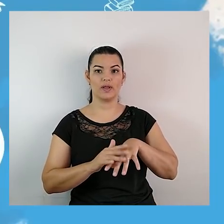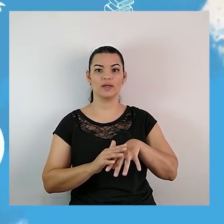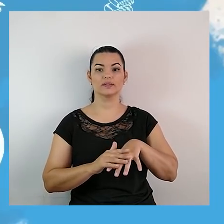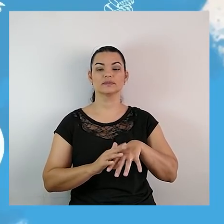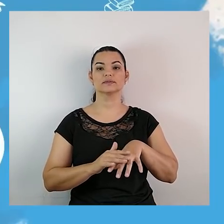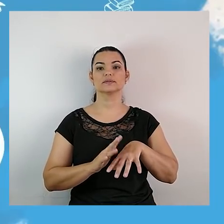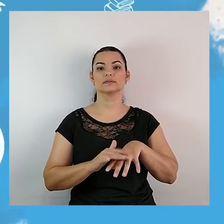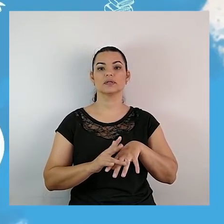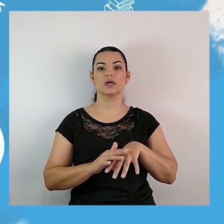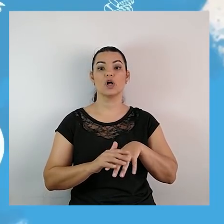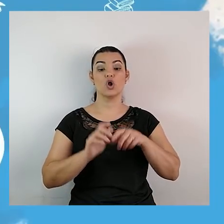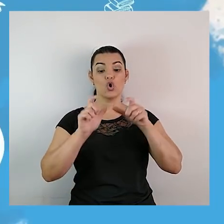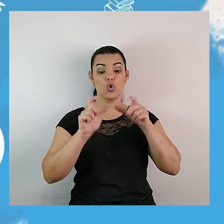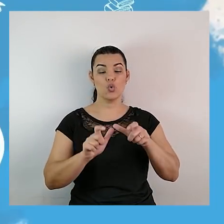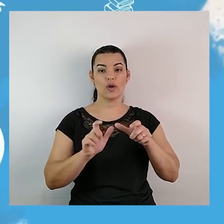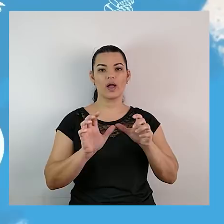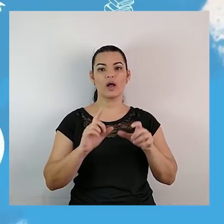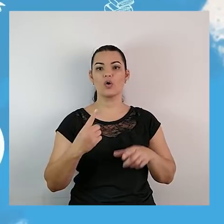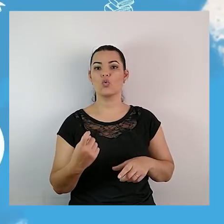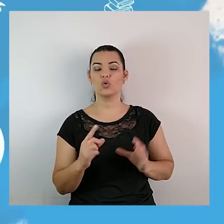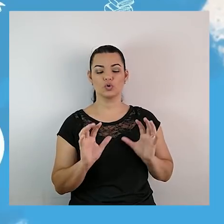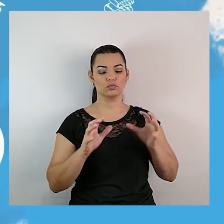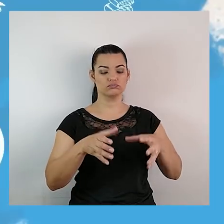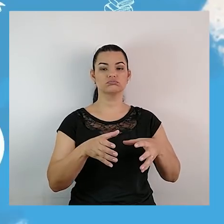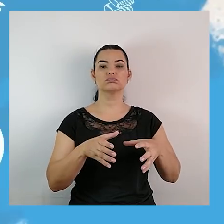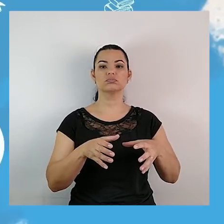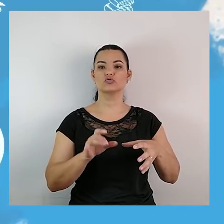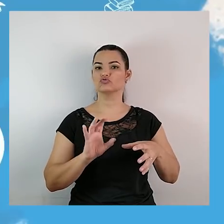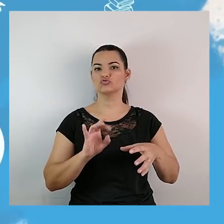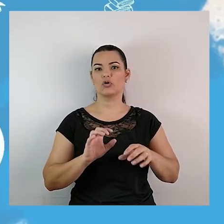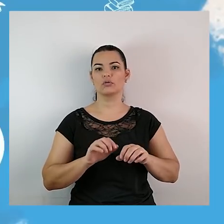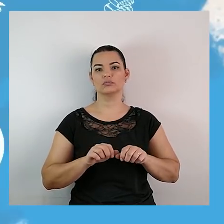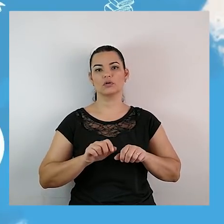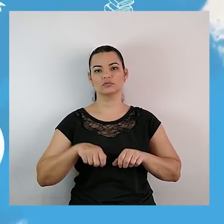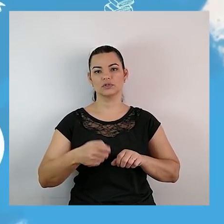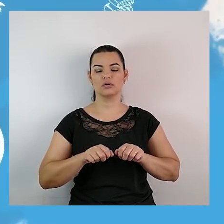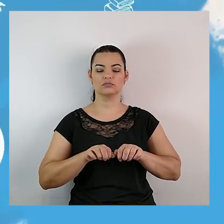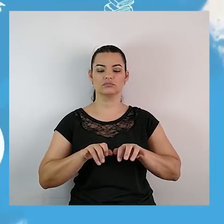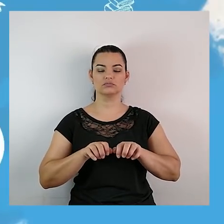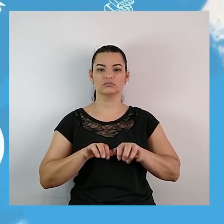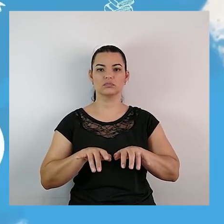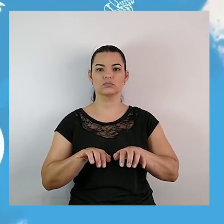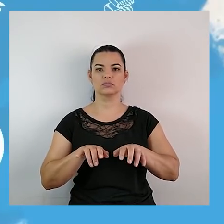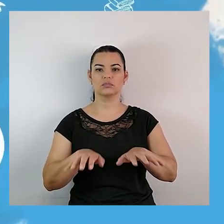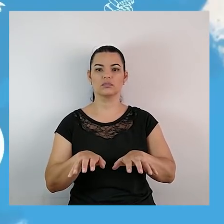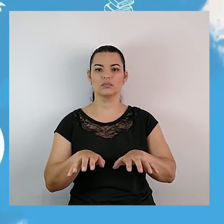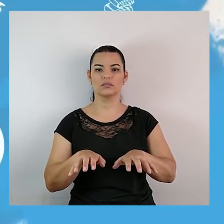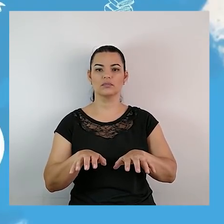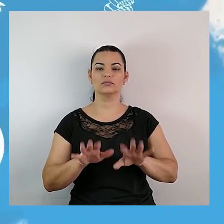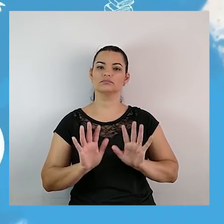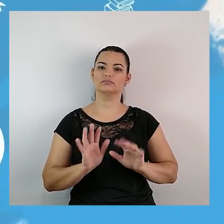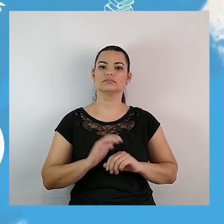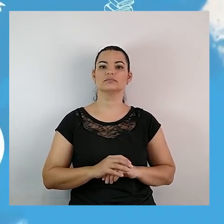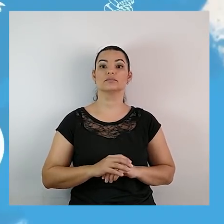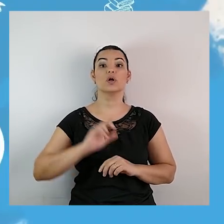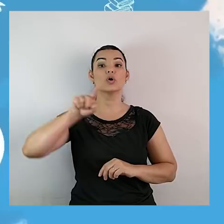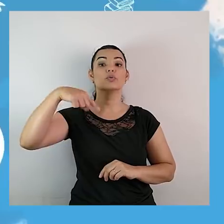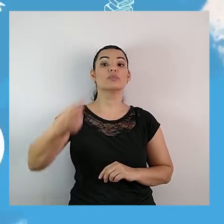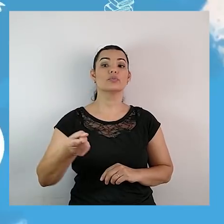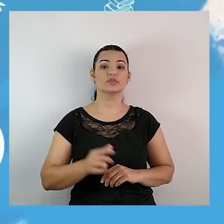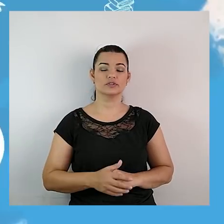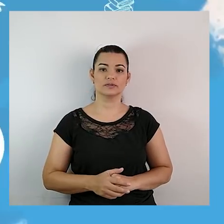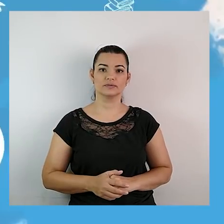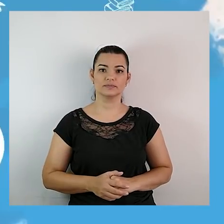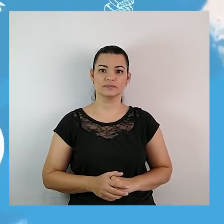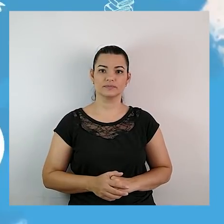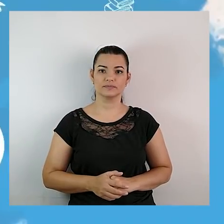e prejudica as pessoas em uma única região, certo? Agora, vamos ver o próximo.